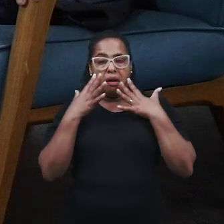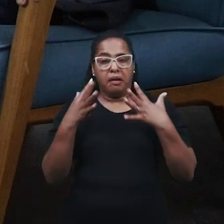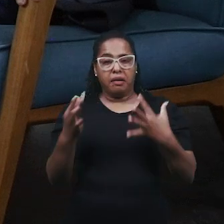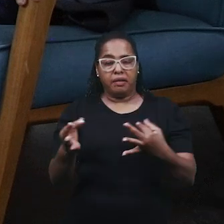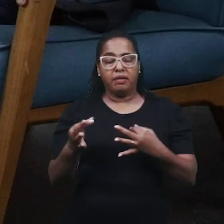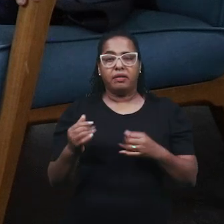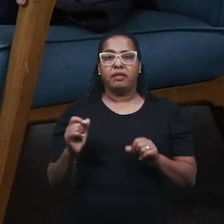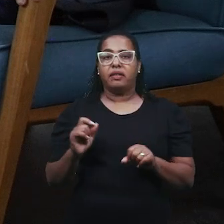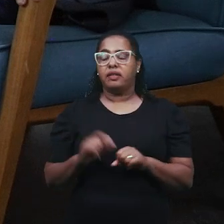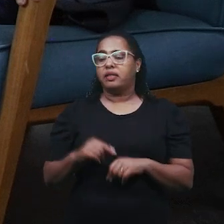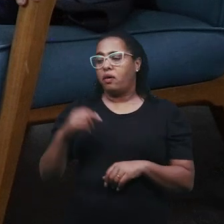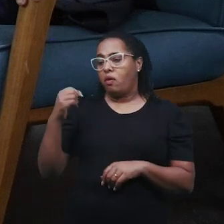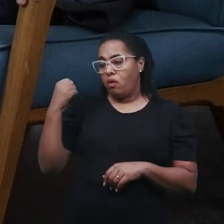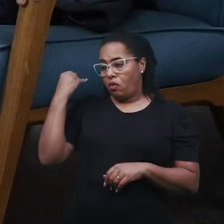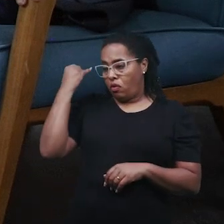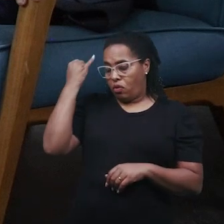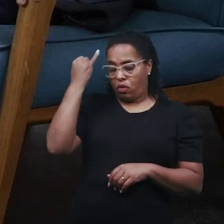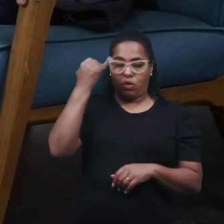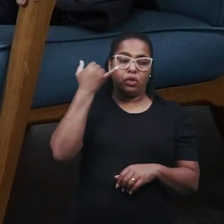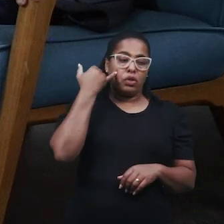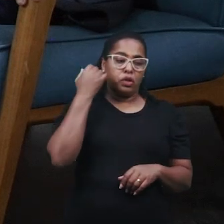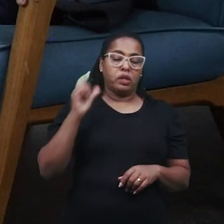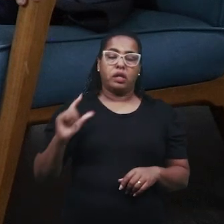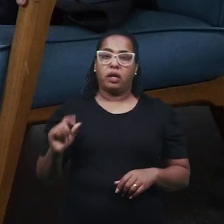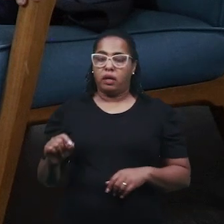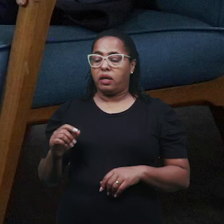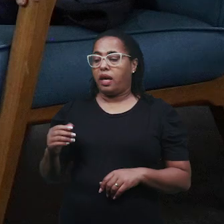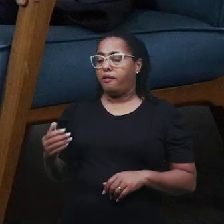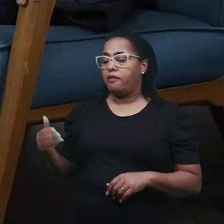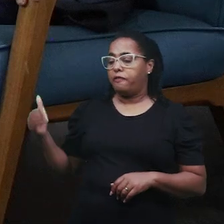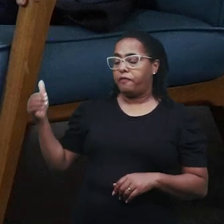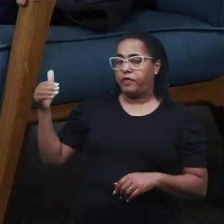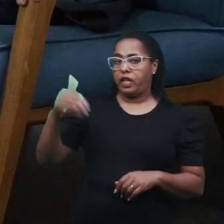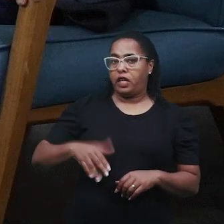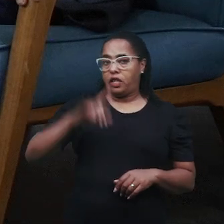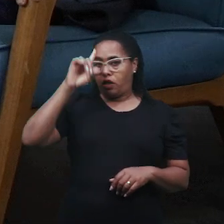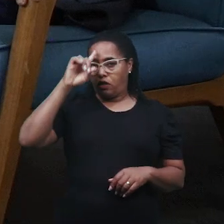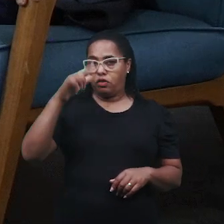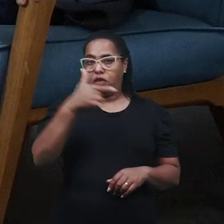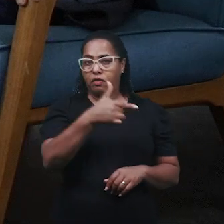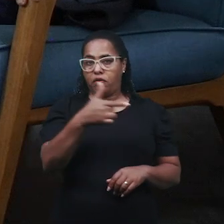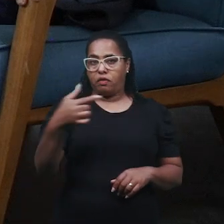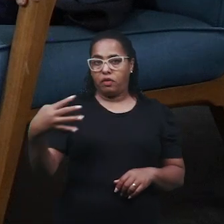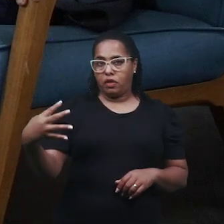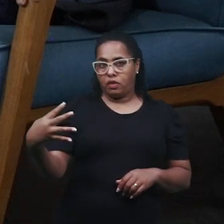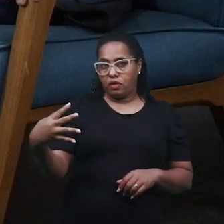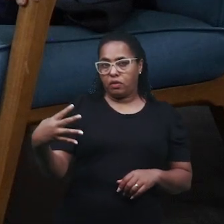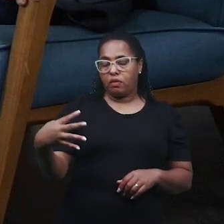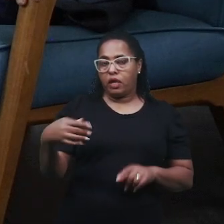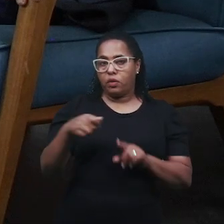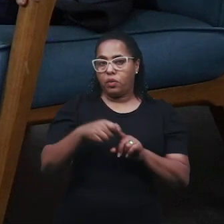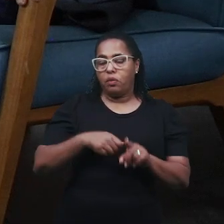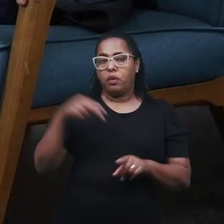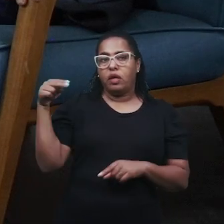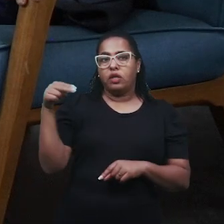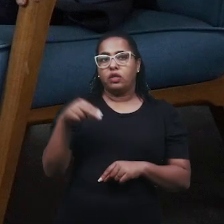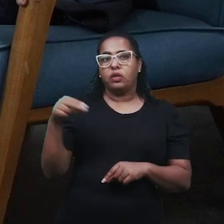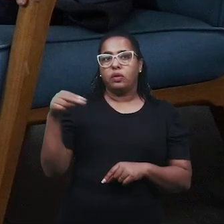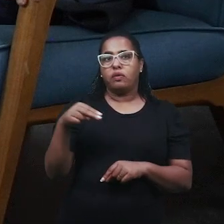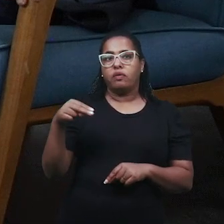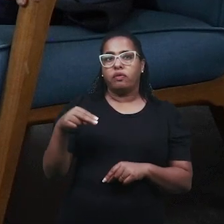atenção muito, pastor Josias, que eles vieram aqui no dia 24 de novembro. Sim.